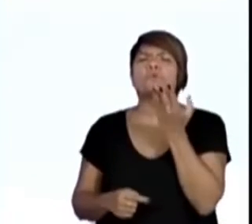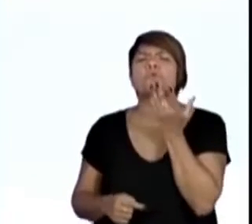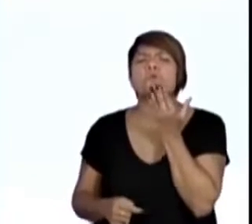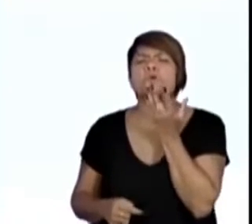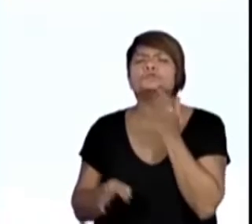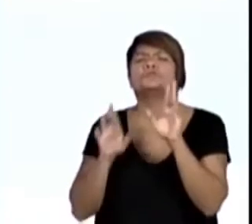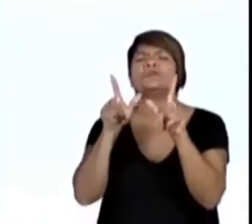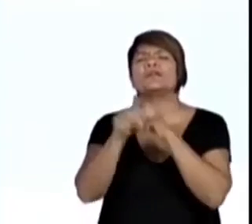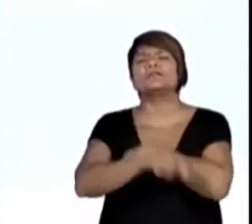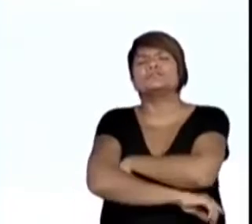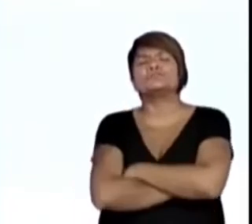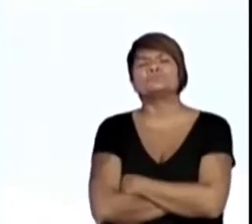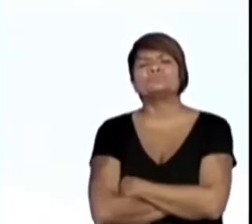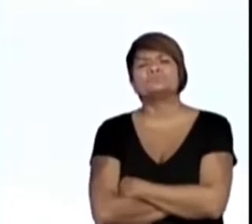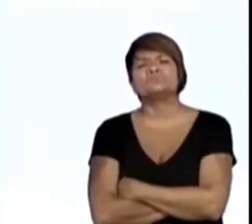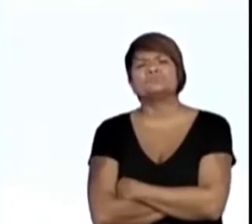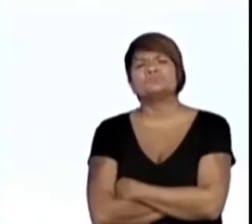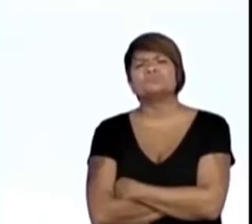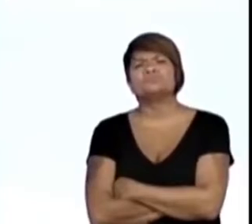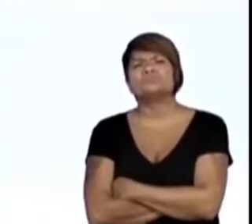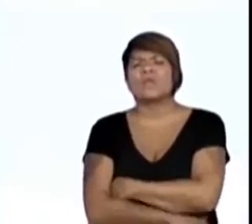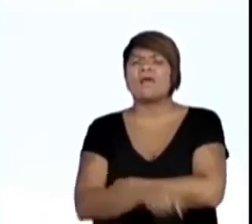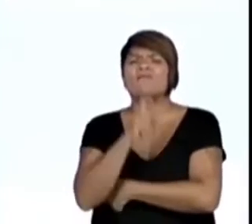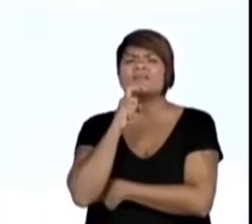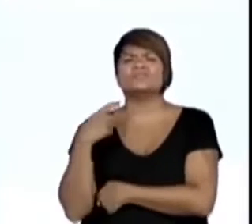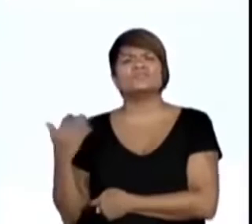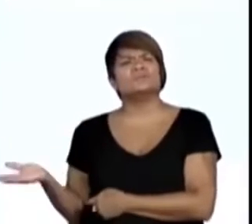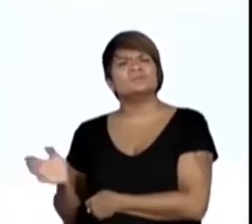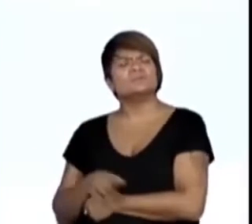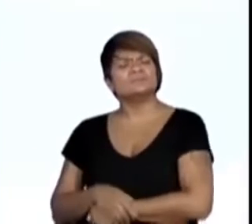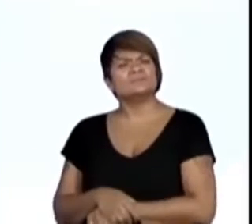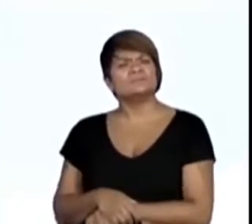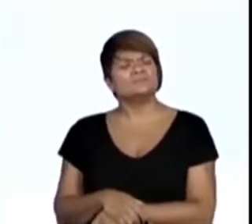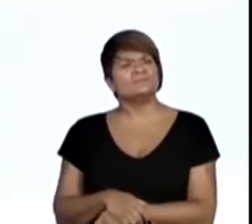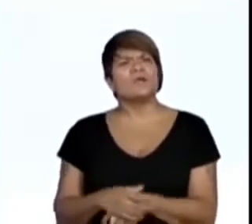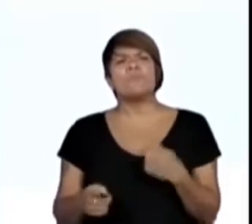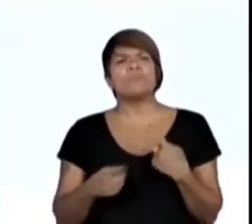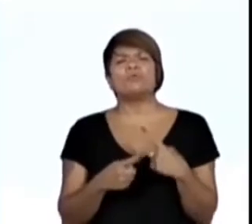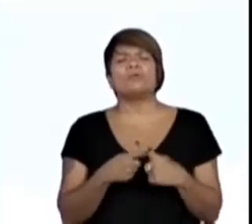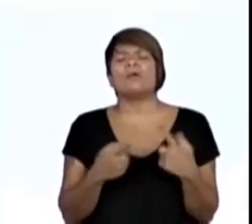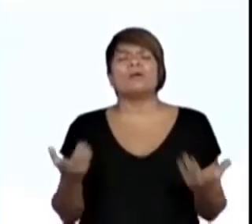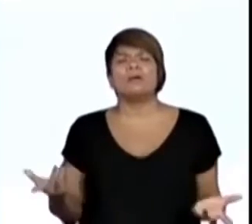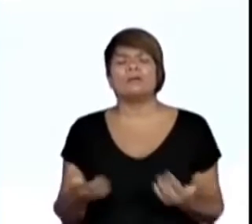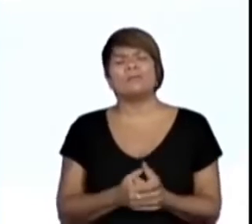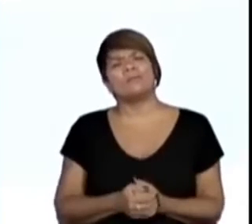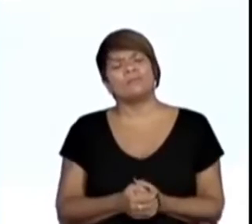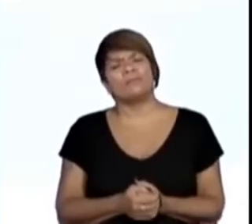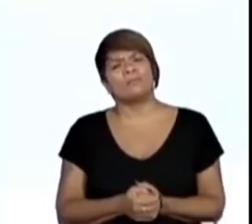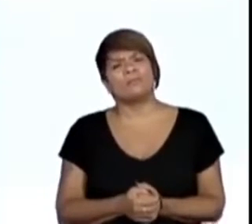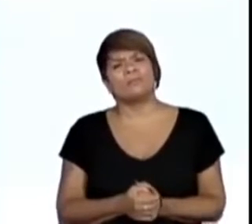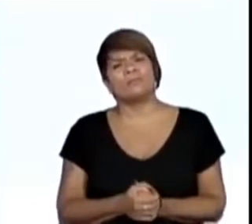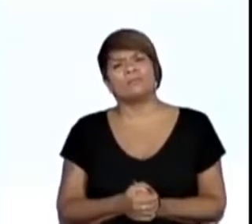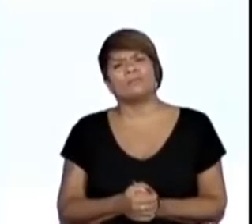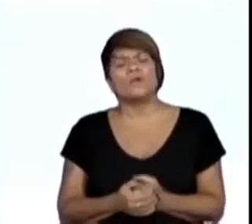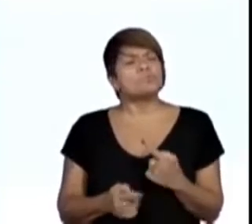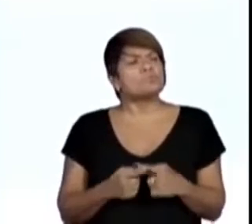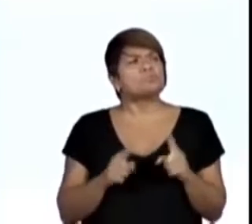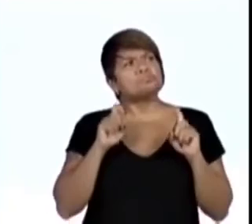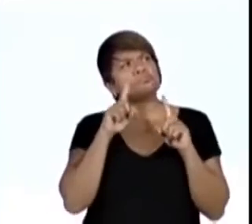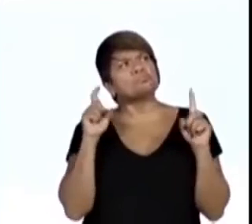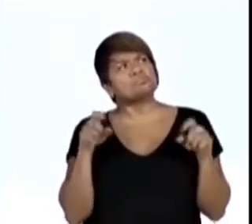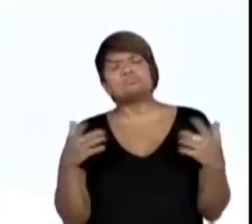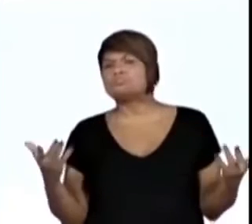é diferente? E olha aqui, a cor desses dias também está sendo diferente? Por que